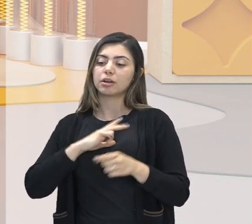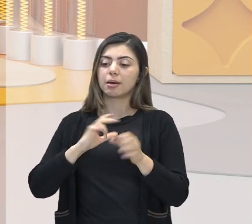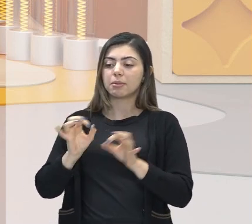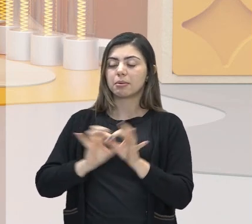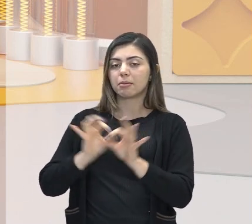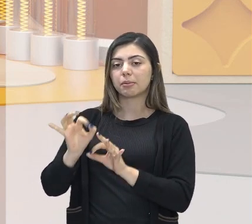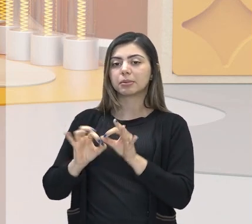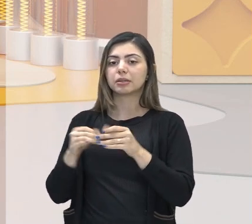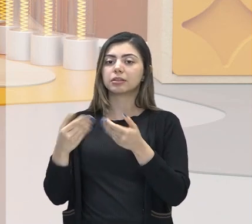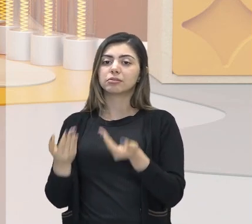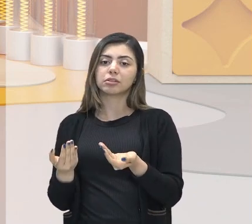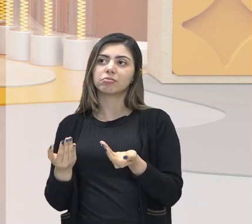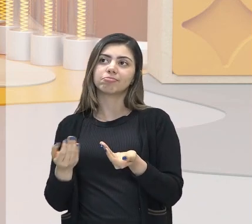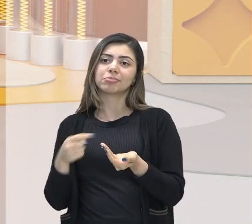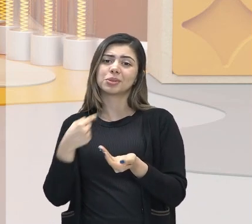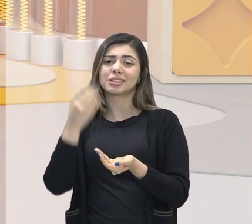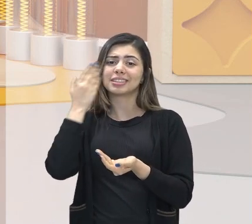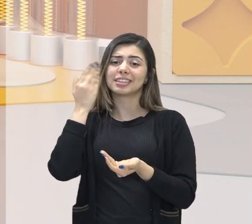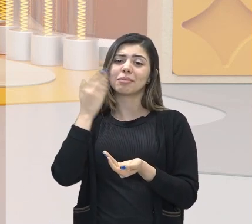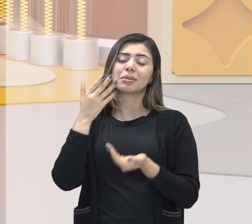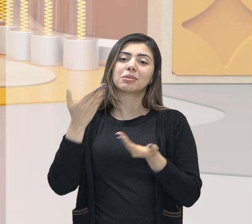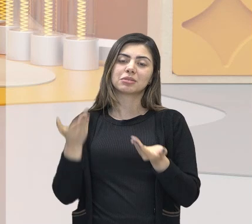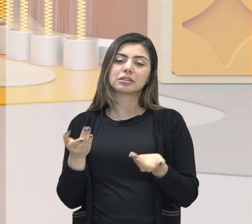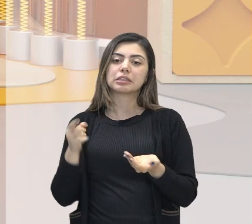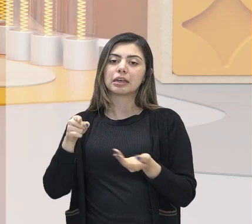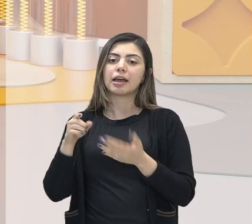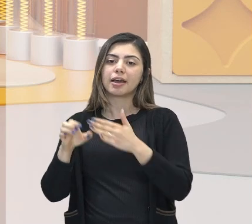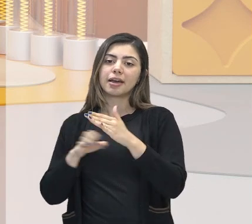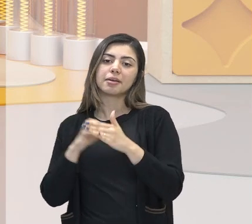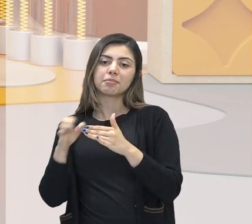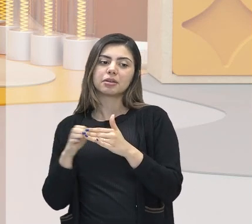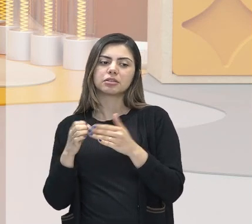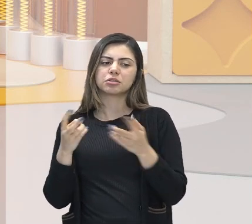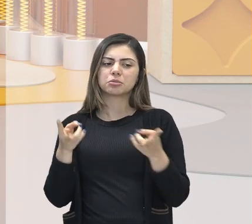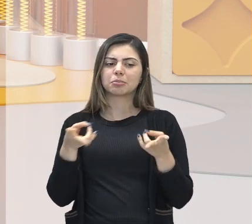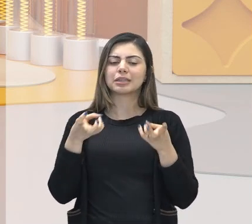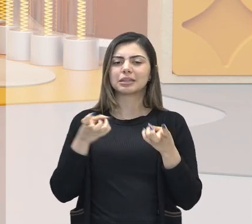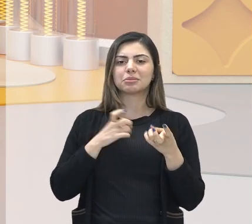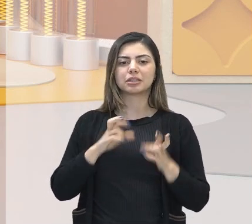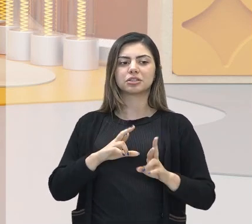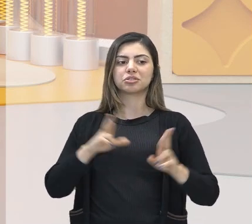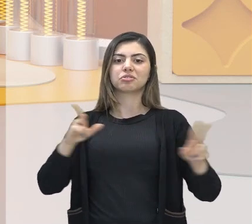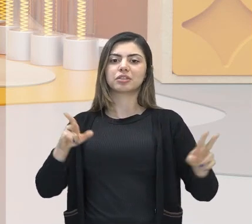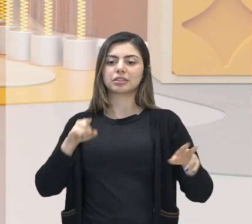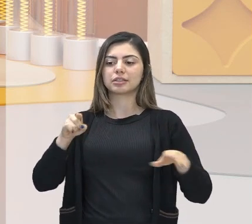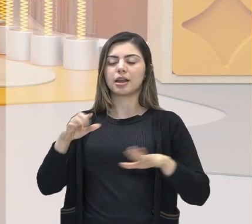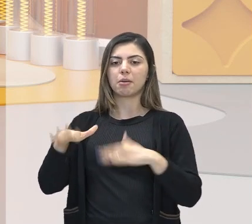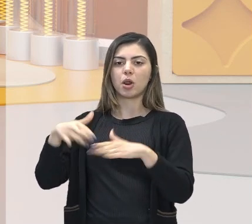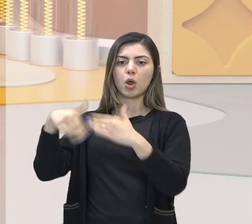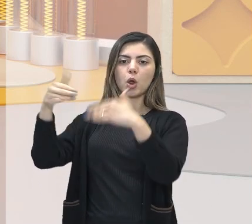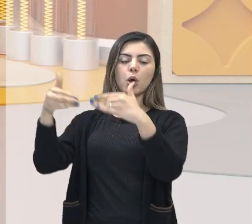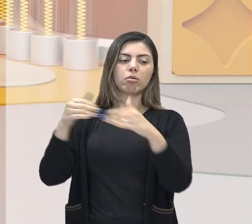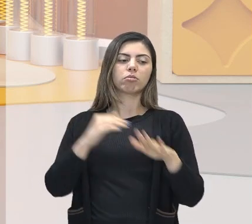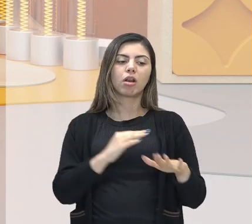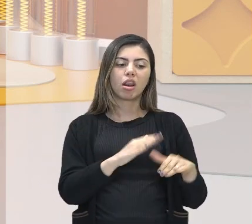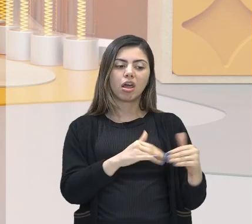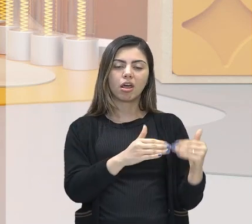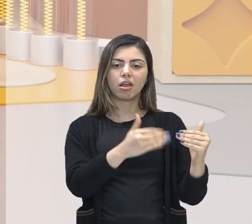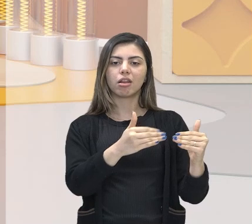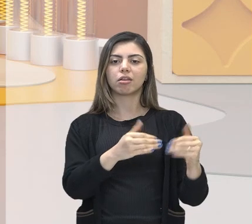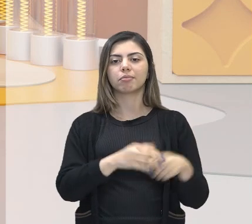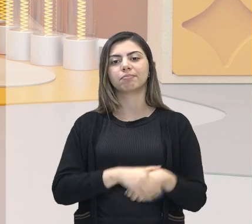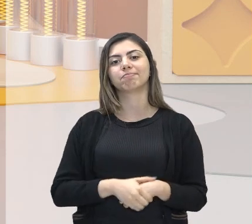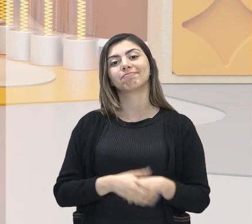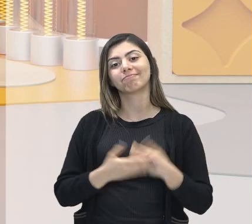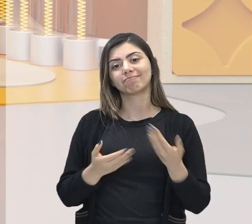Acaba sendo mais, infelizmente, a gente tem que falar isso, acaba sendo mais evidente, né, com relação a isso. A produção acaba sendo muito mais direta, mas quando